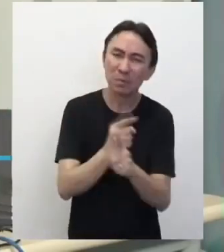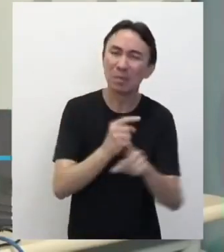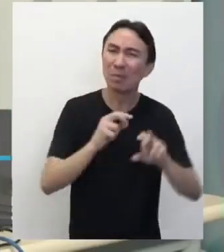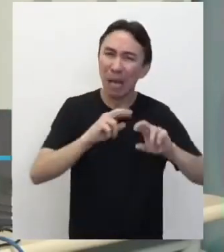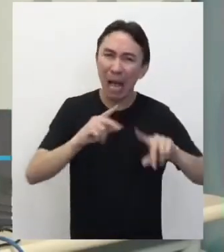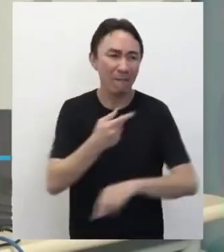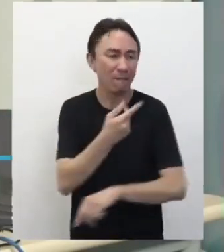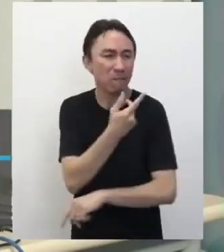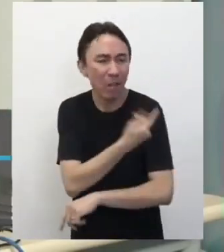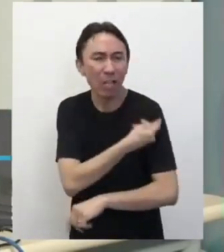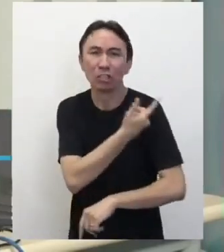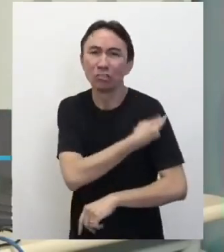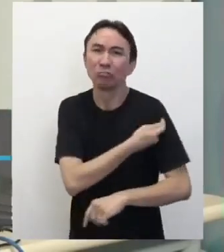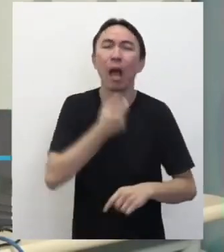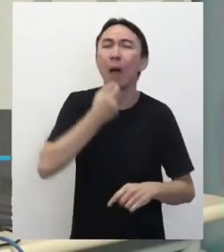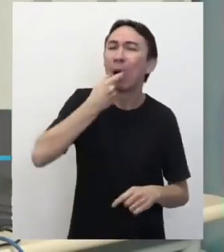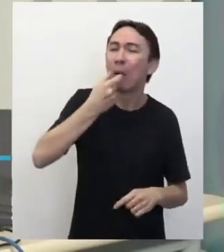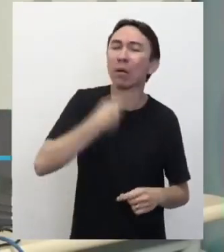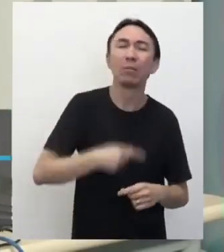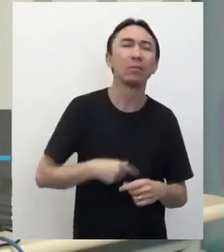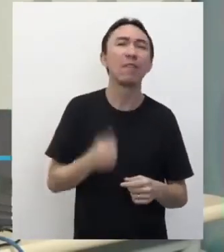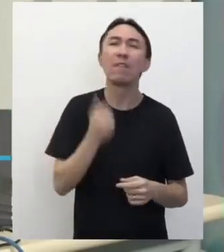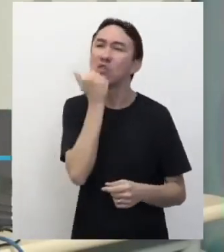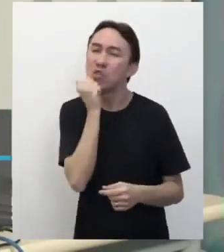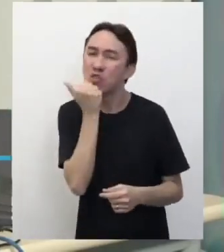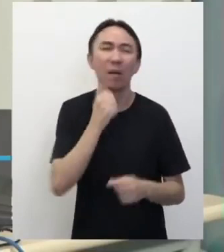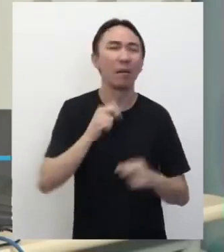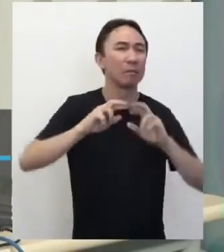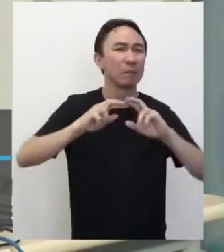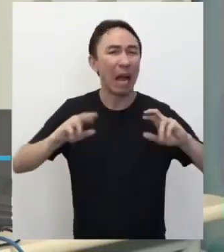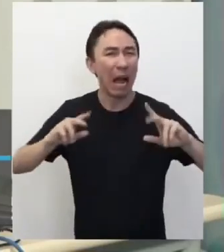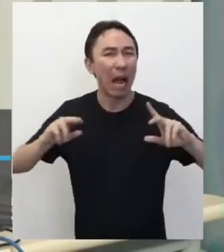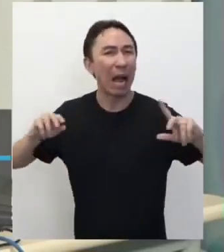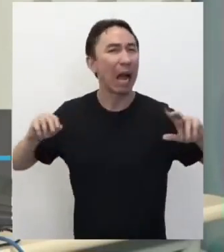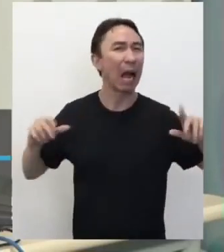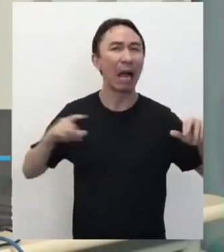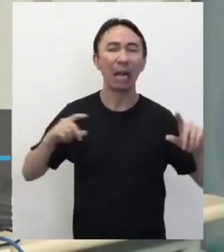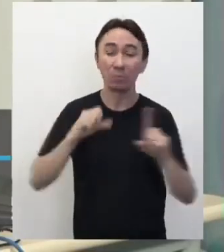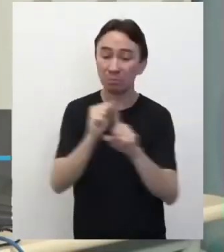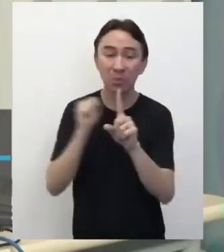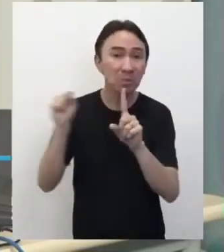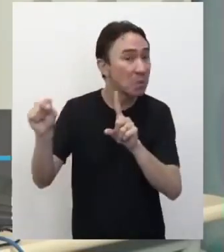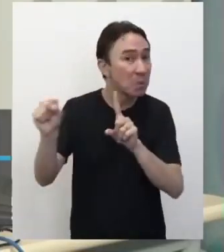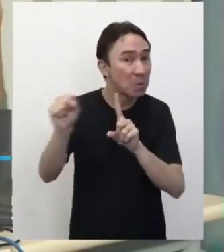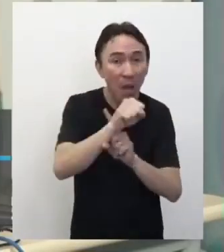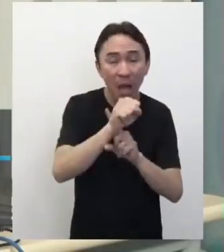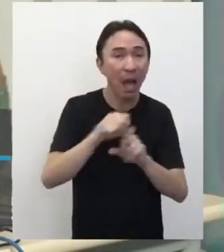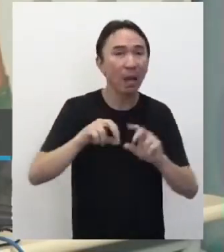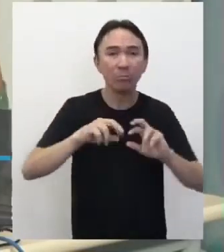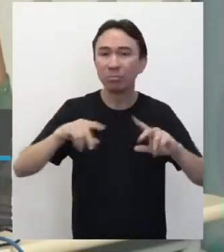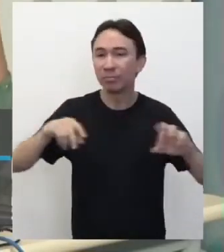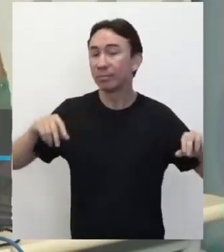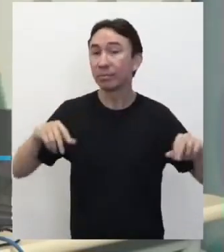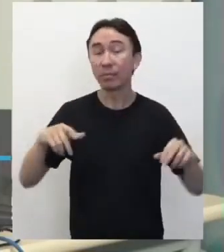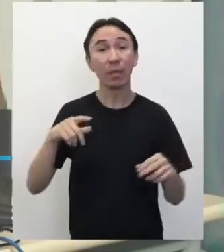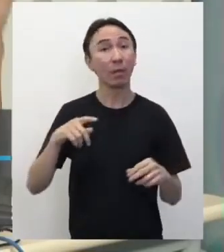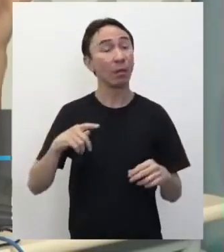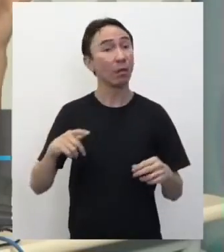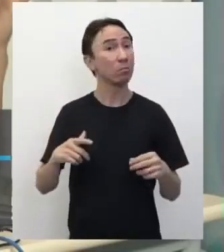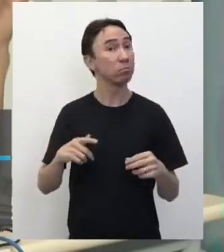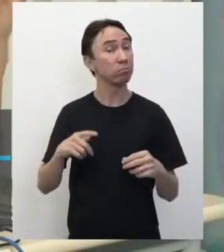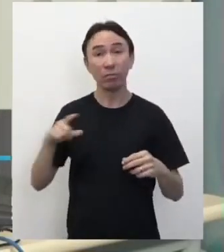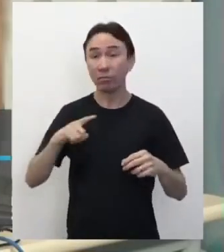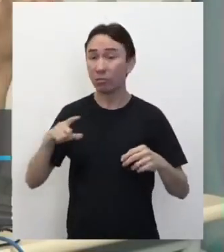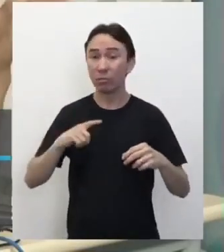coisas, várias outras ciências surgindo, sociologia, entre outras coisas. Gente, ali houve um